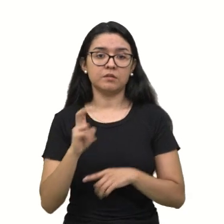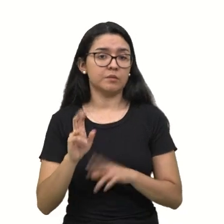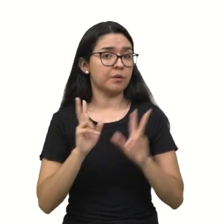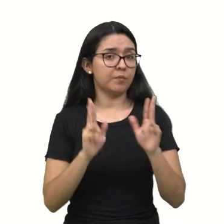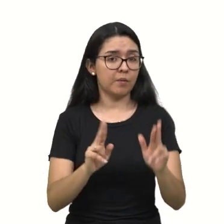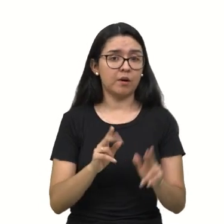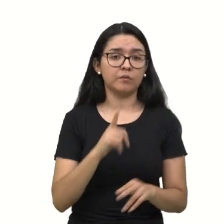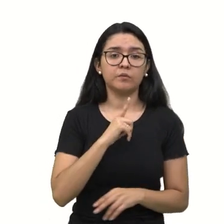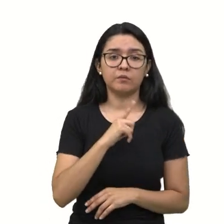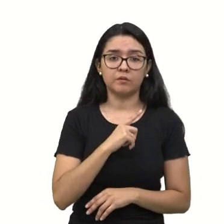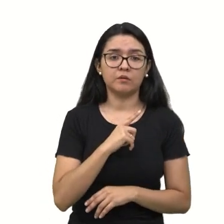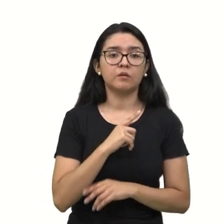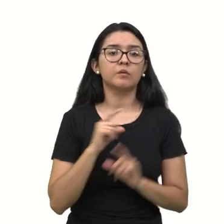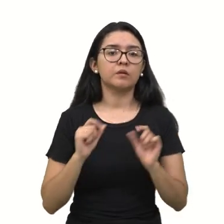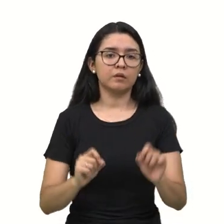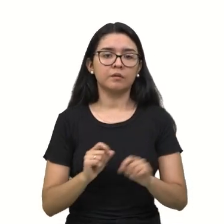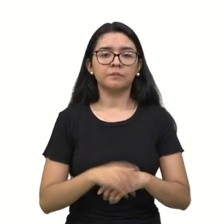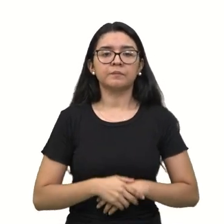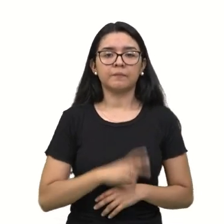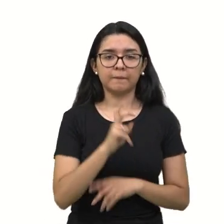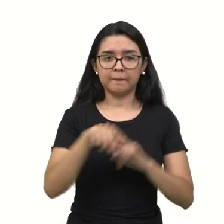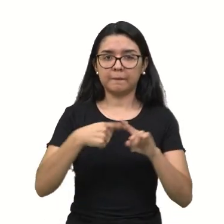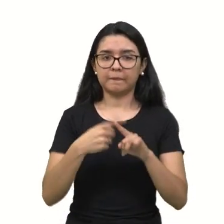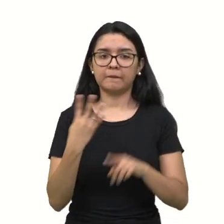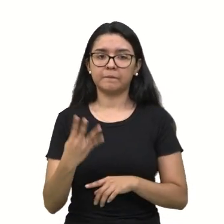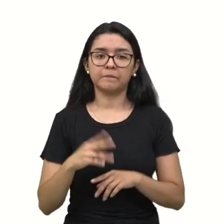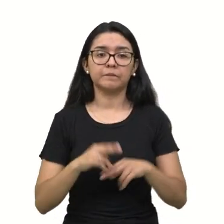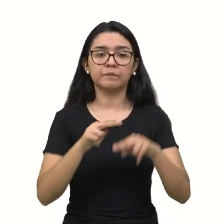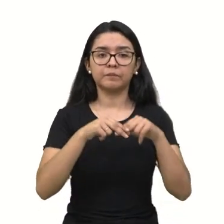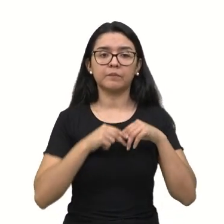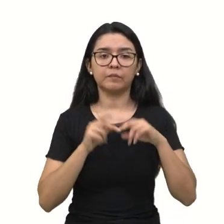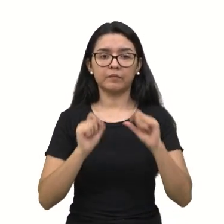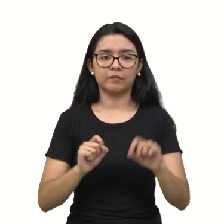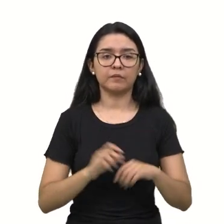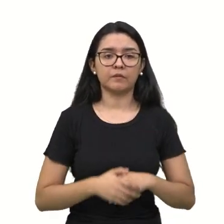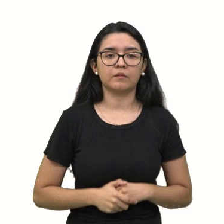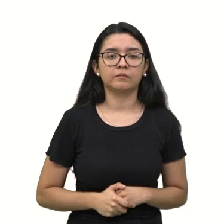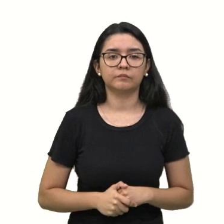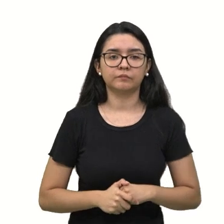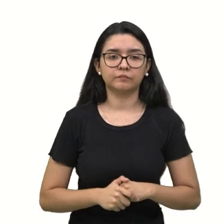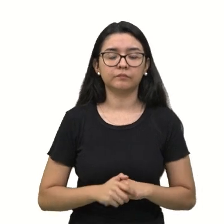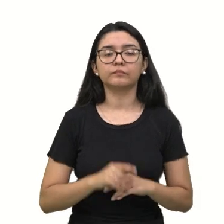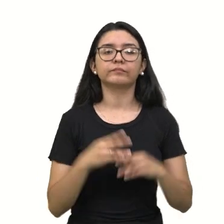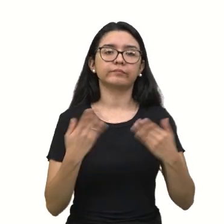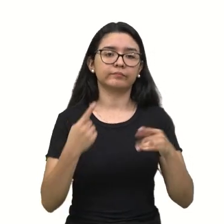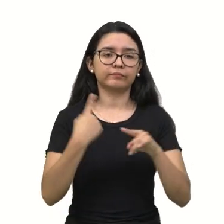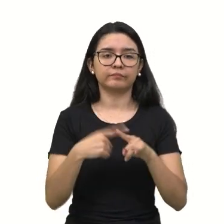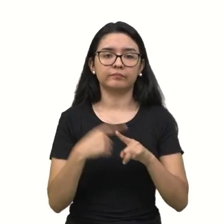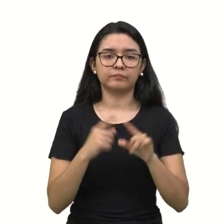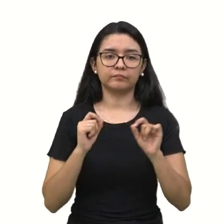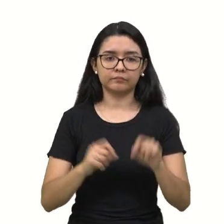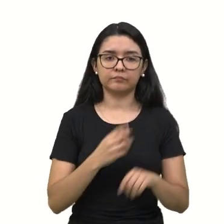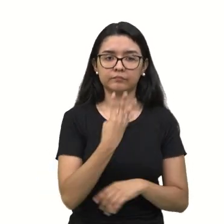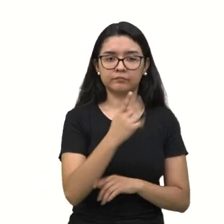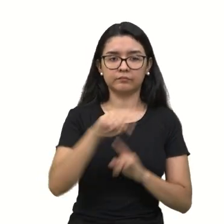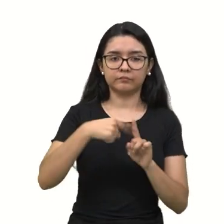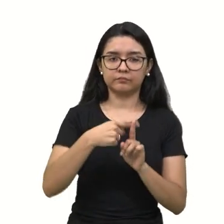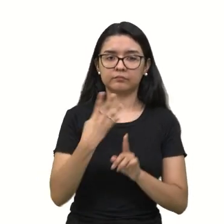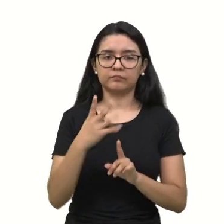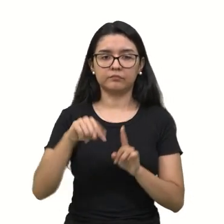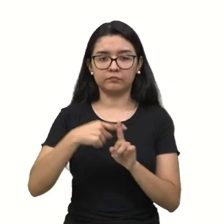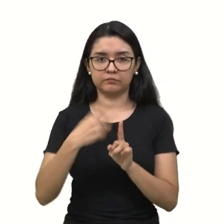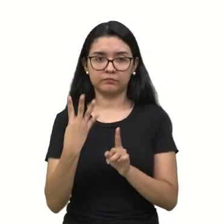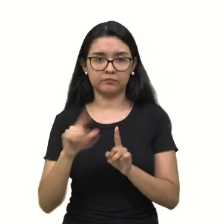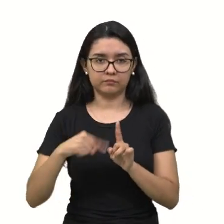4. Porque nós teremos o quê? O 4 também adicionado,